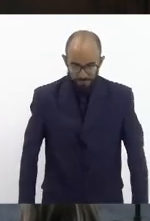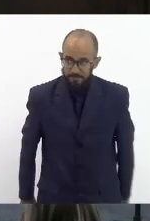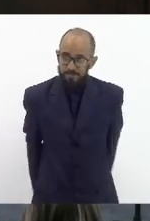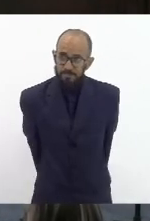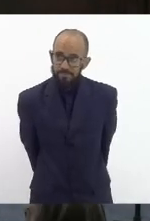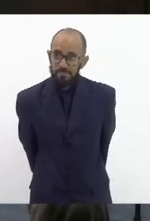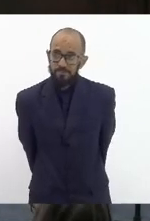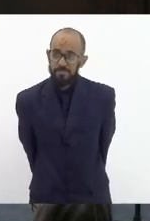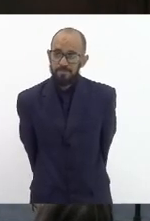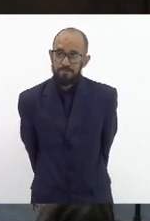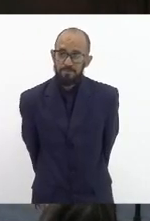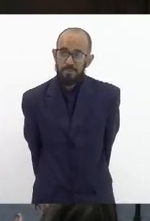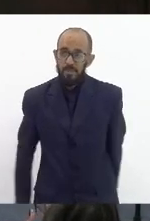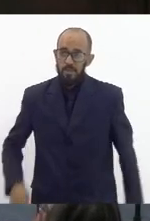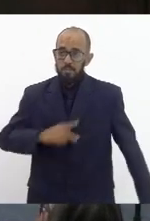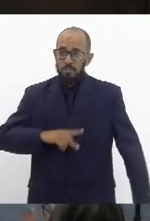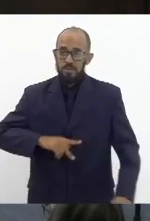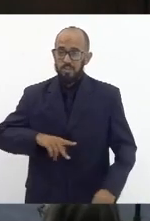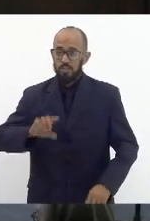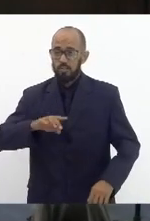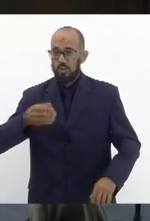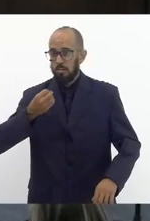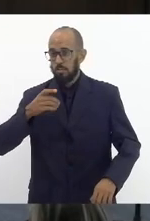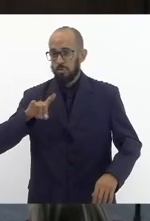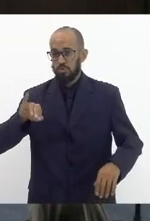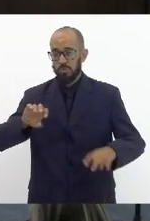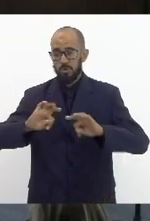Presidente, fala aqui, presidente. Só dá um bom dia pro pessoal aqui.